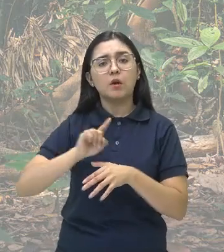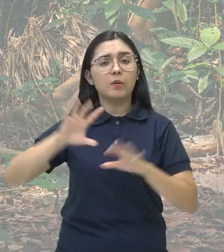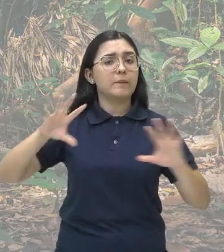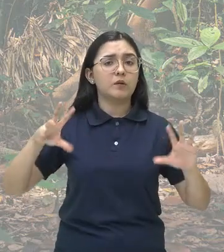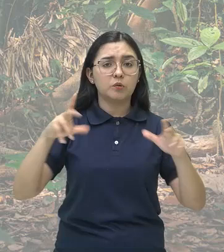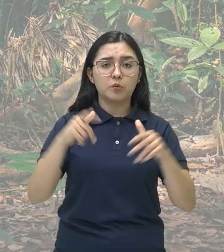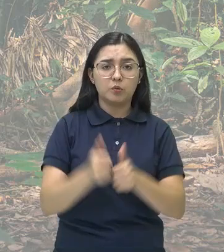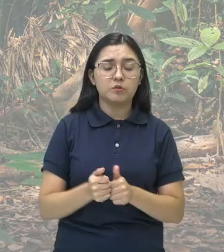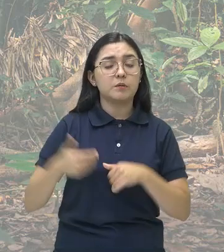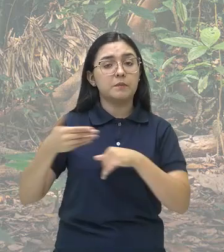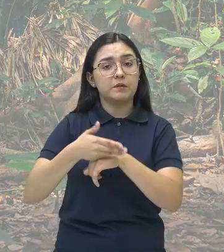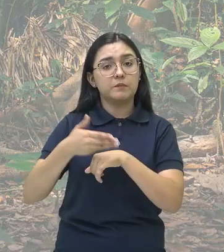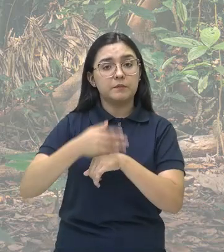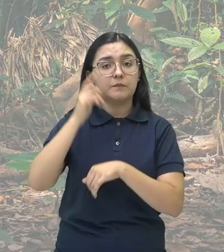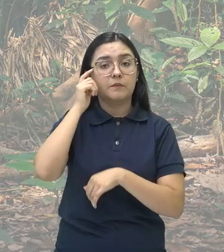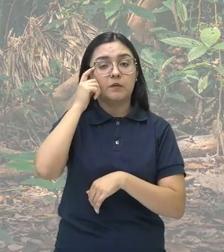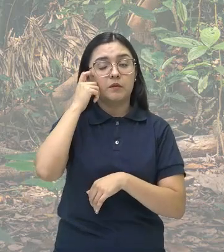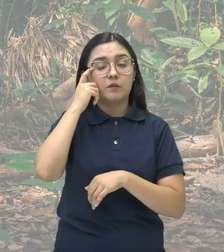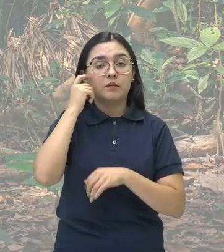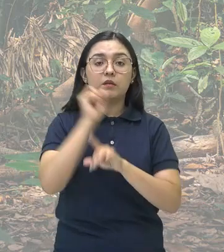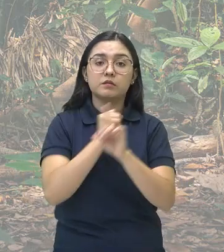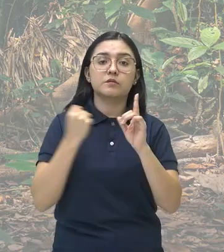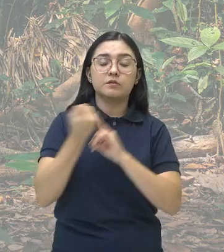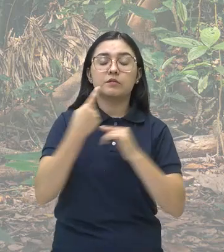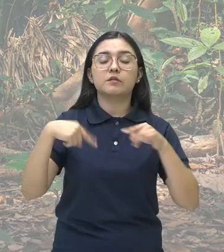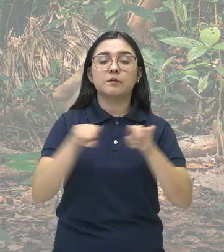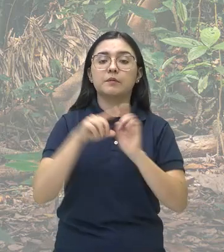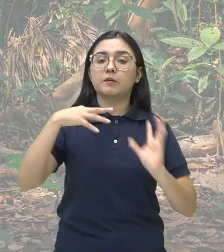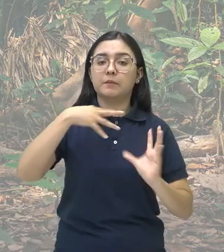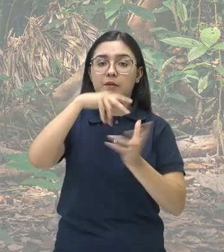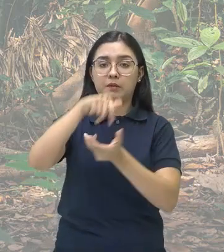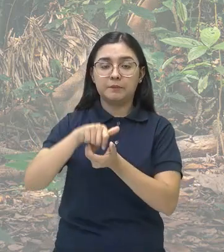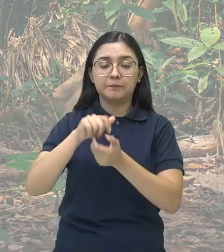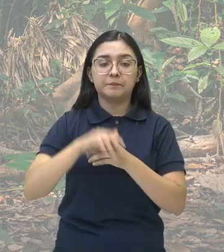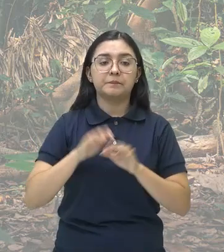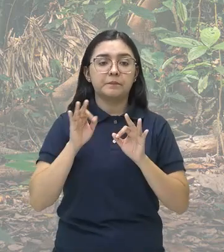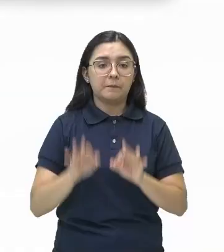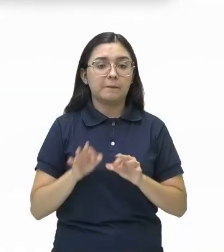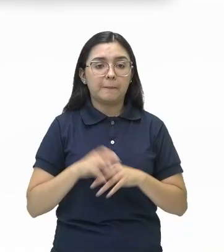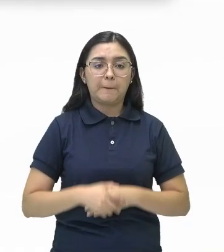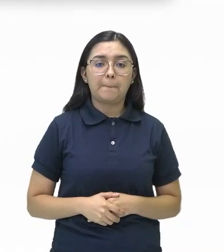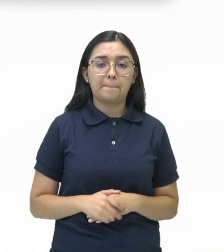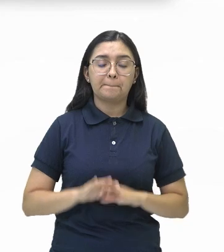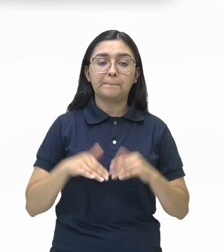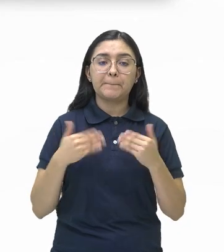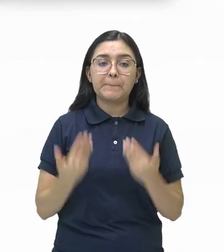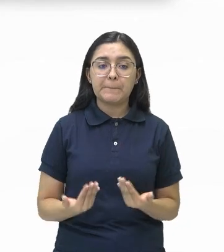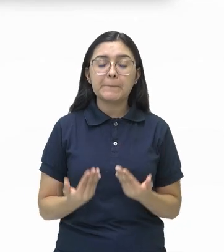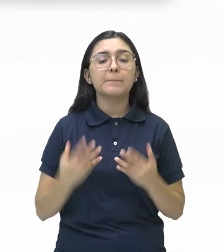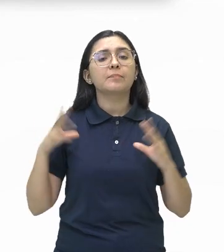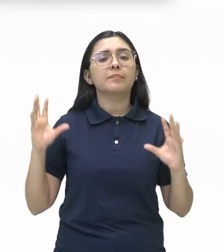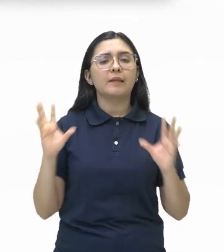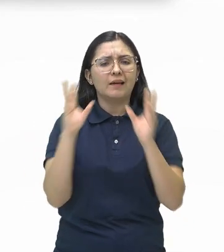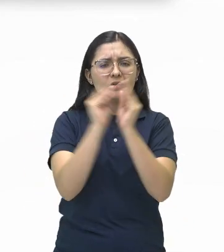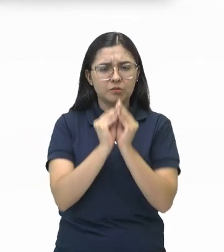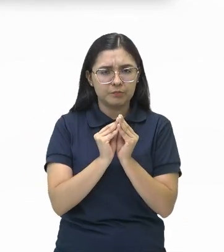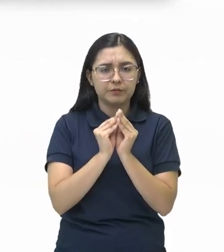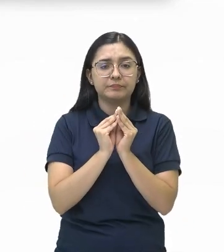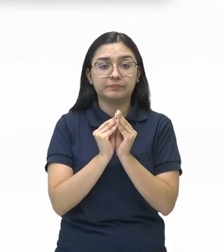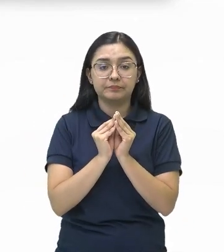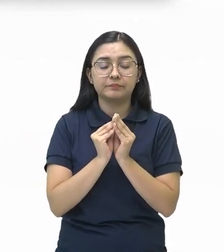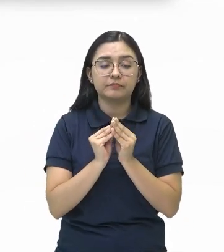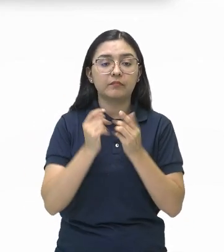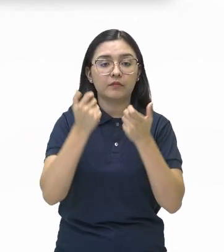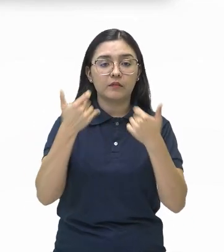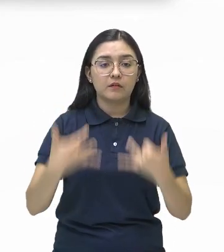fazem parte, né, dessa sociedade e do planeta como um todo. Perfeito, então? Ou seja, resumindo isso tudo, já que